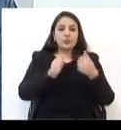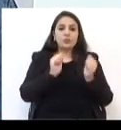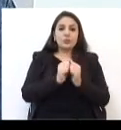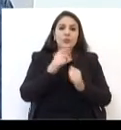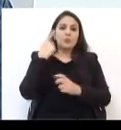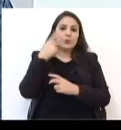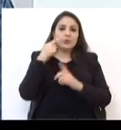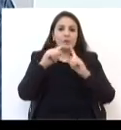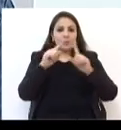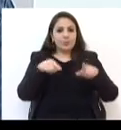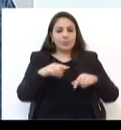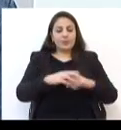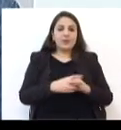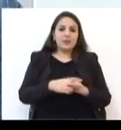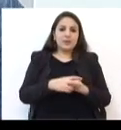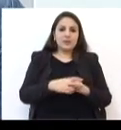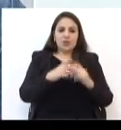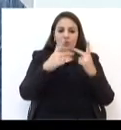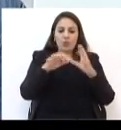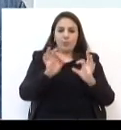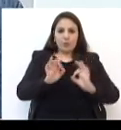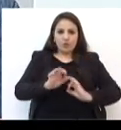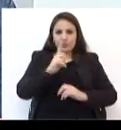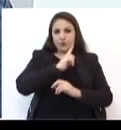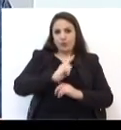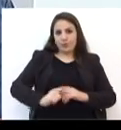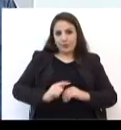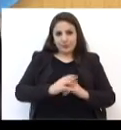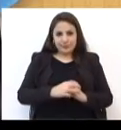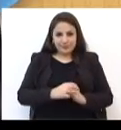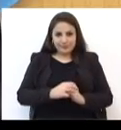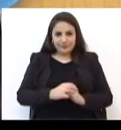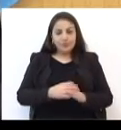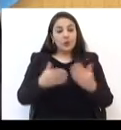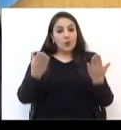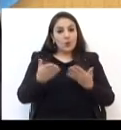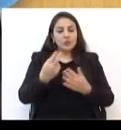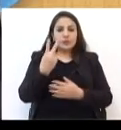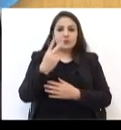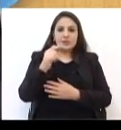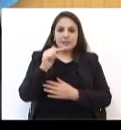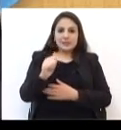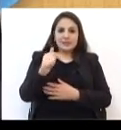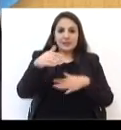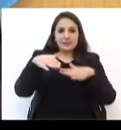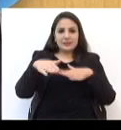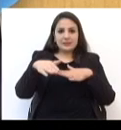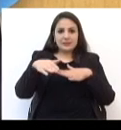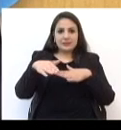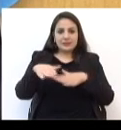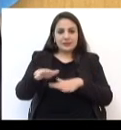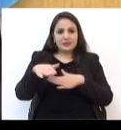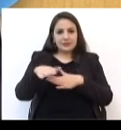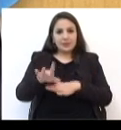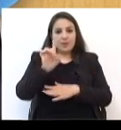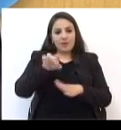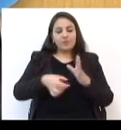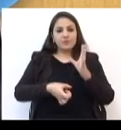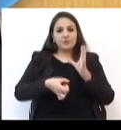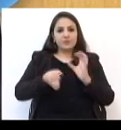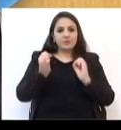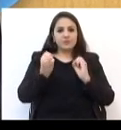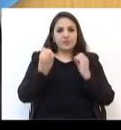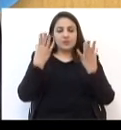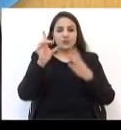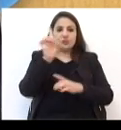enquanto política pública. E não como projeto de governo. Hoje, 27 de setembro, é celebrado no